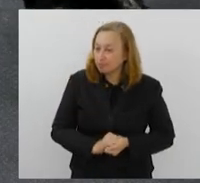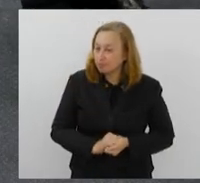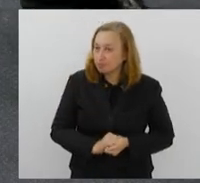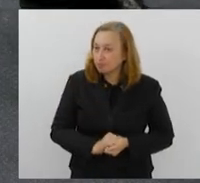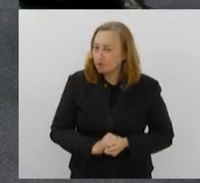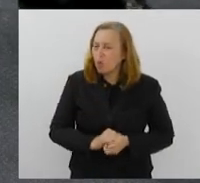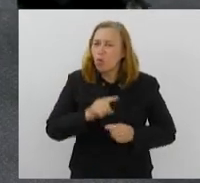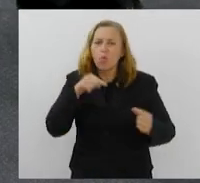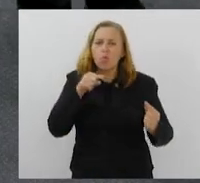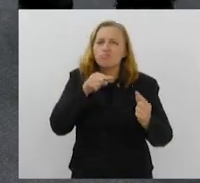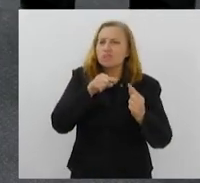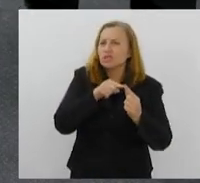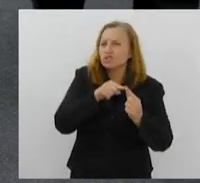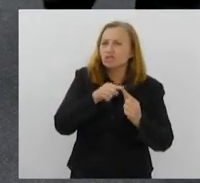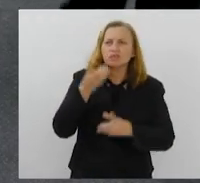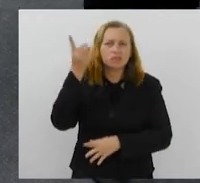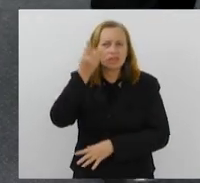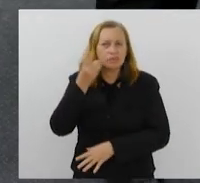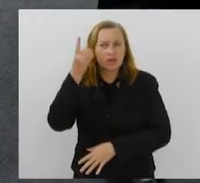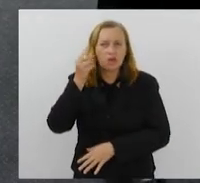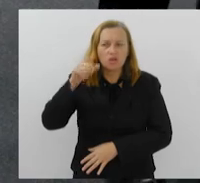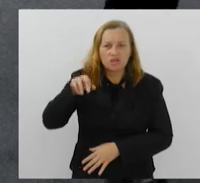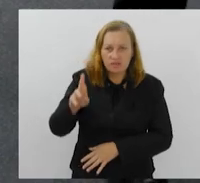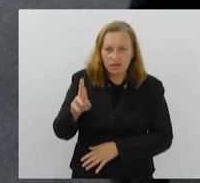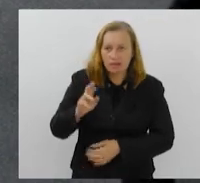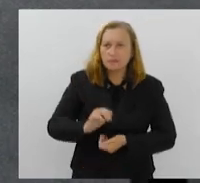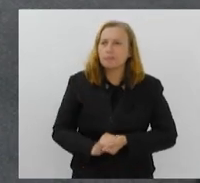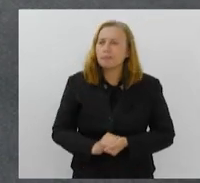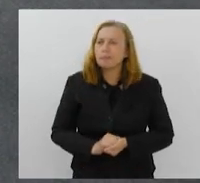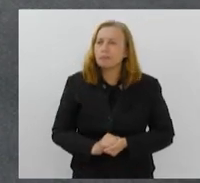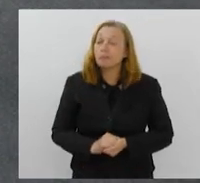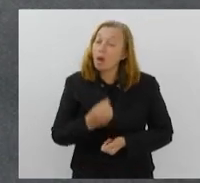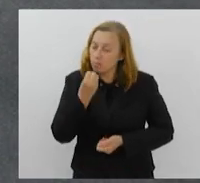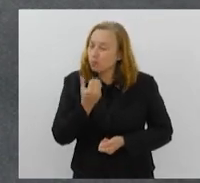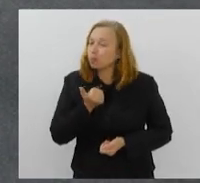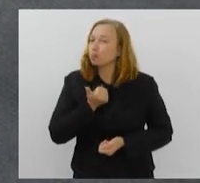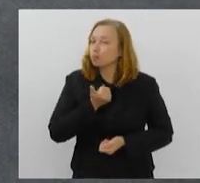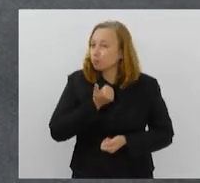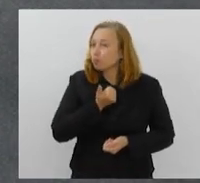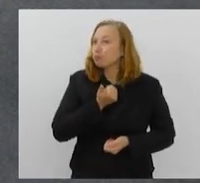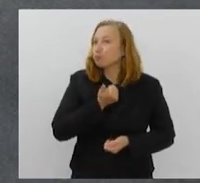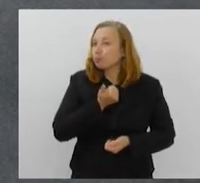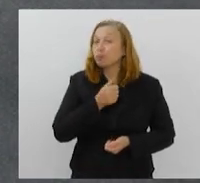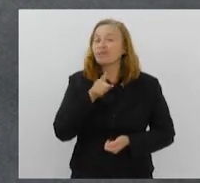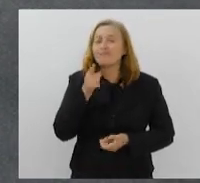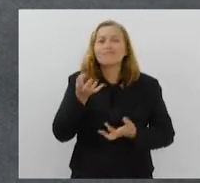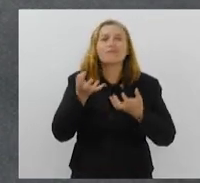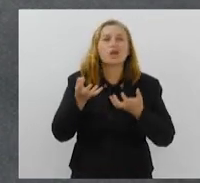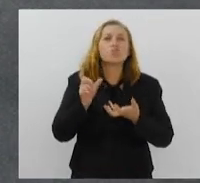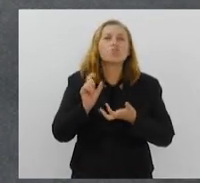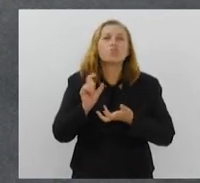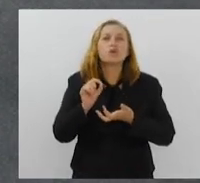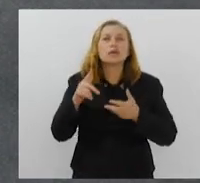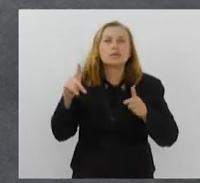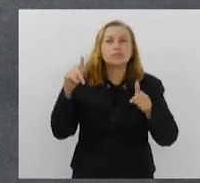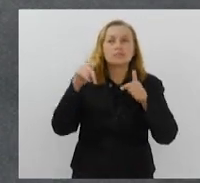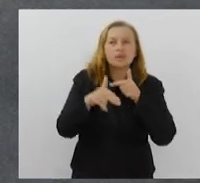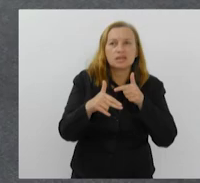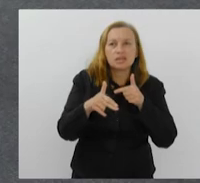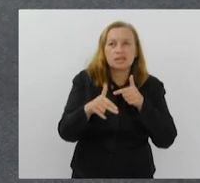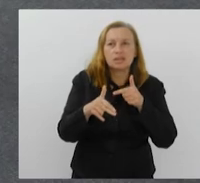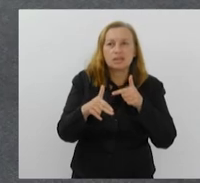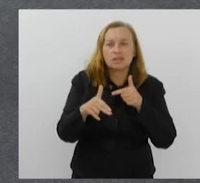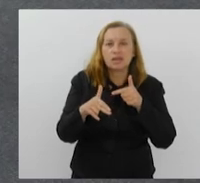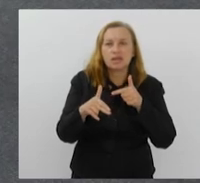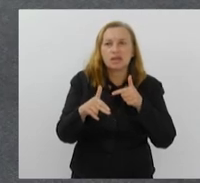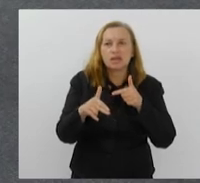O objetivo do deputado Rosenberg Reis é bom. Ele quer impedir que haja